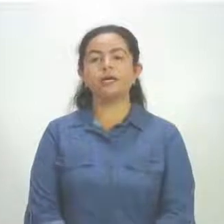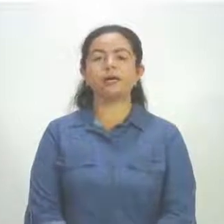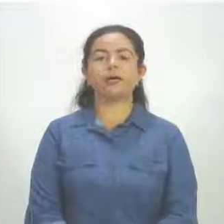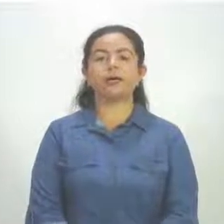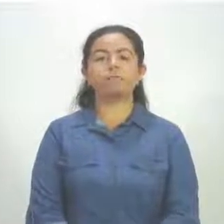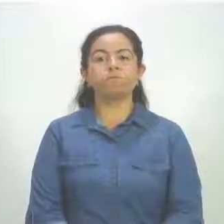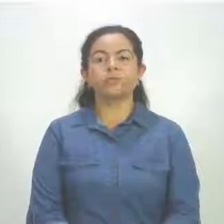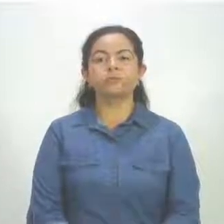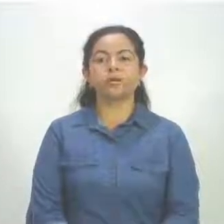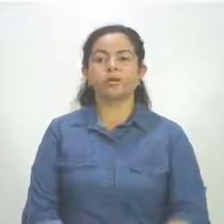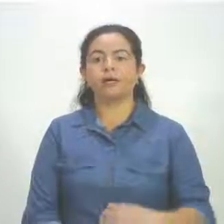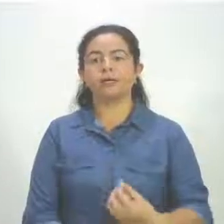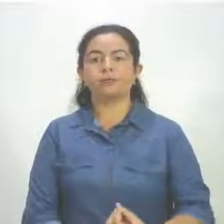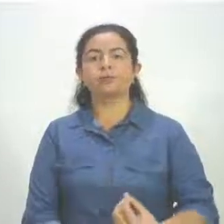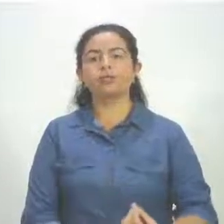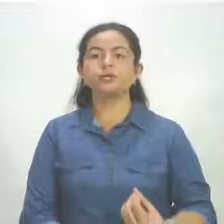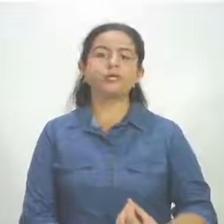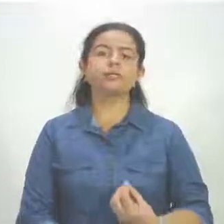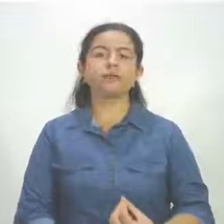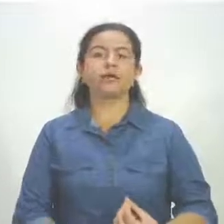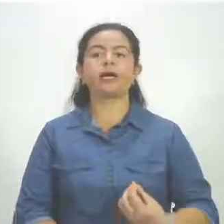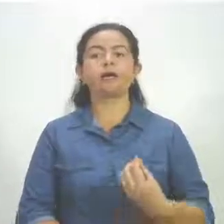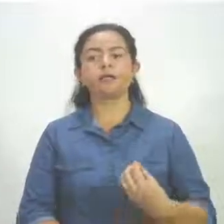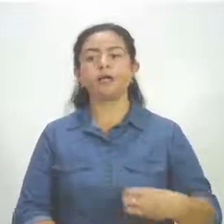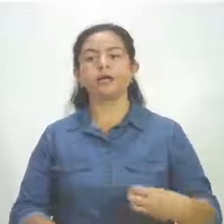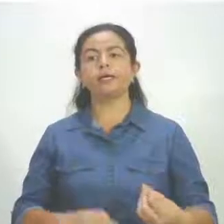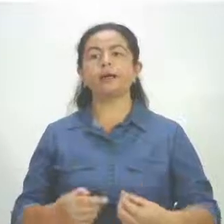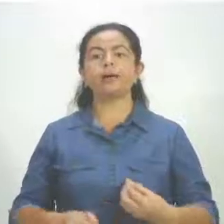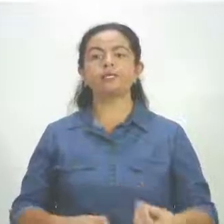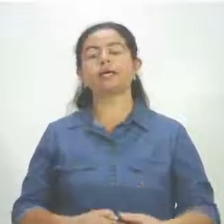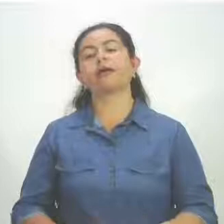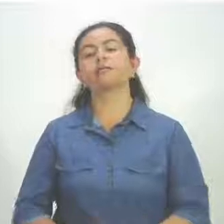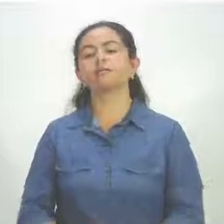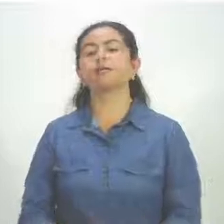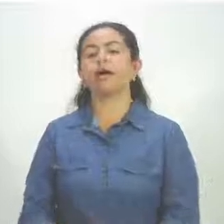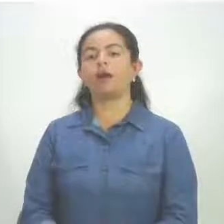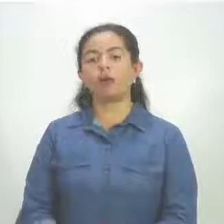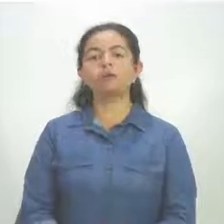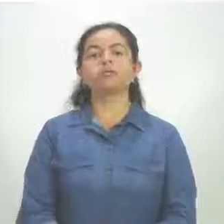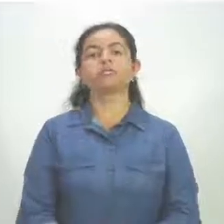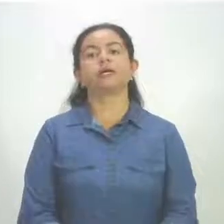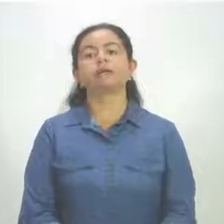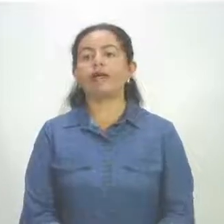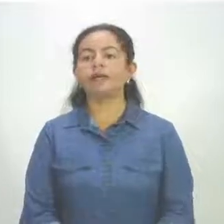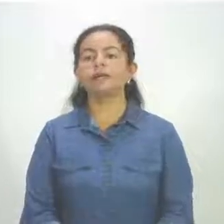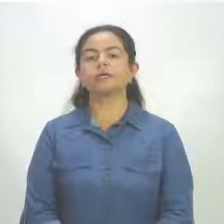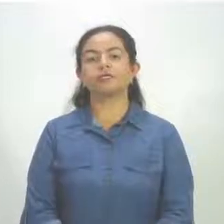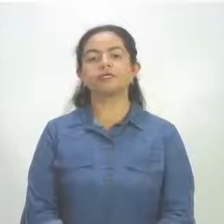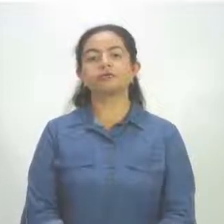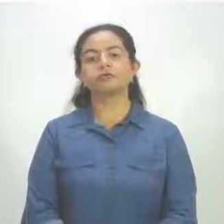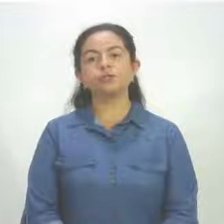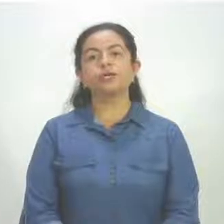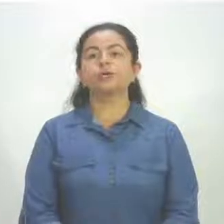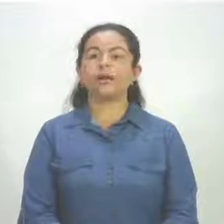mais se podiam identificar e aí, a partir daquelas, criar outras técnicas